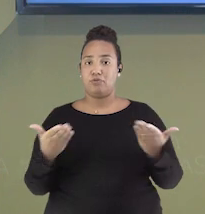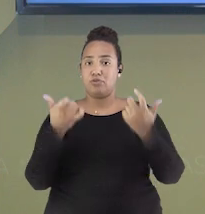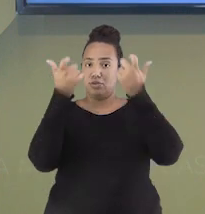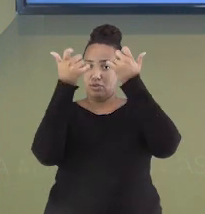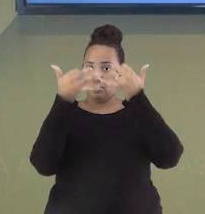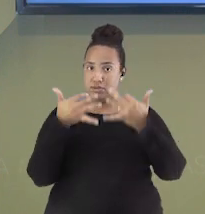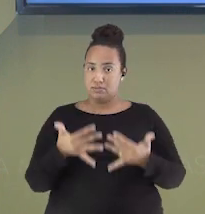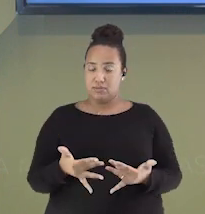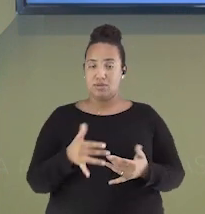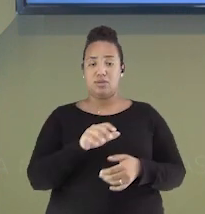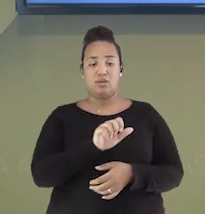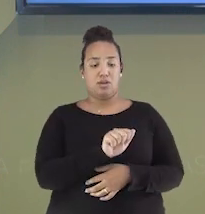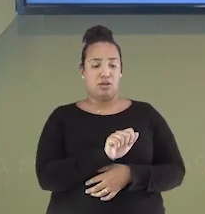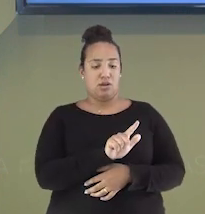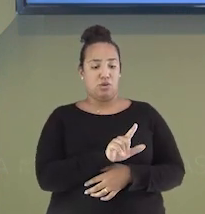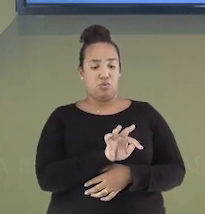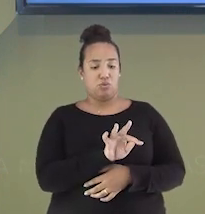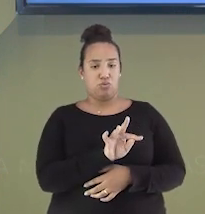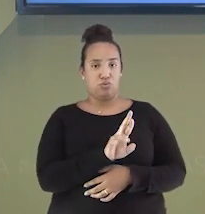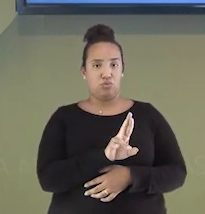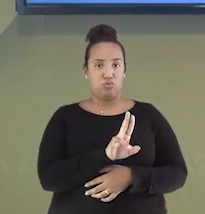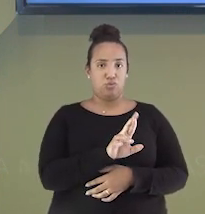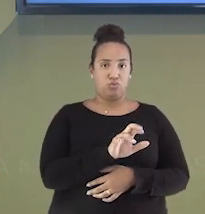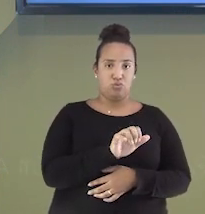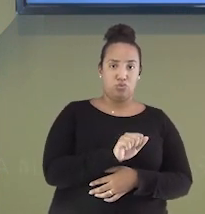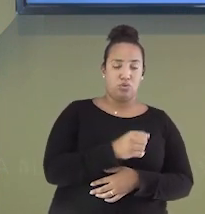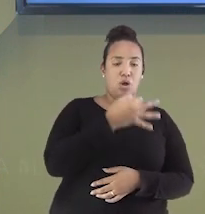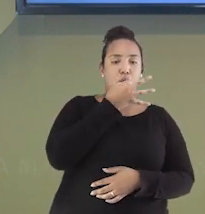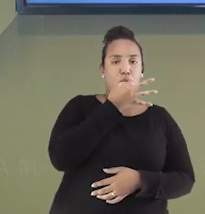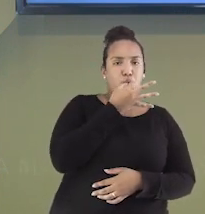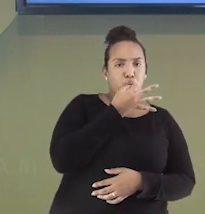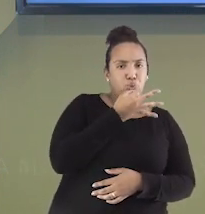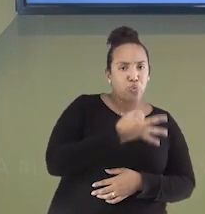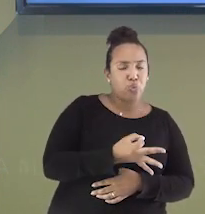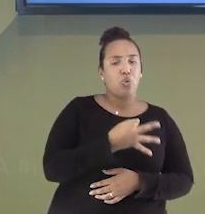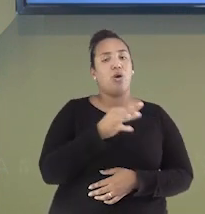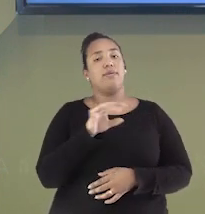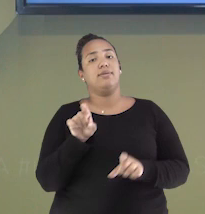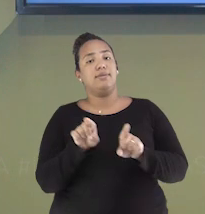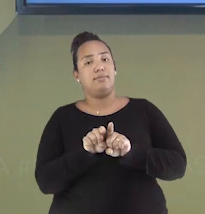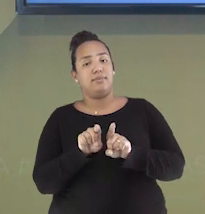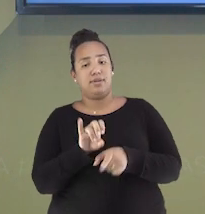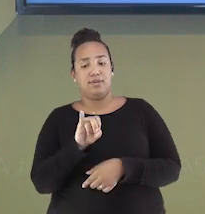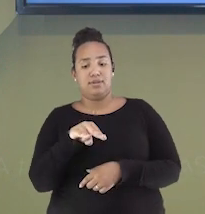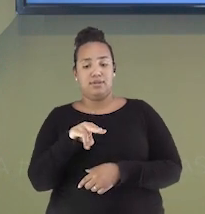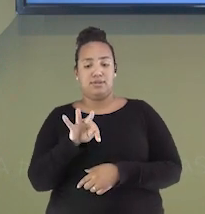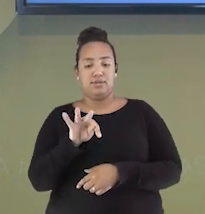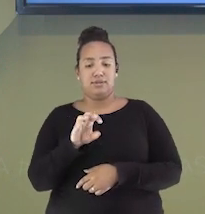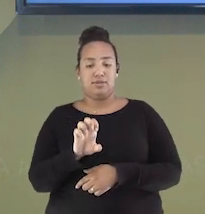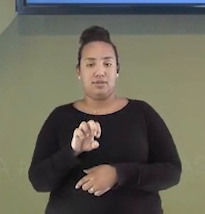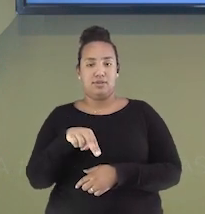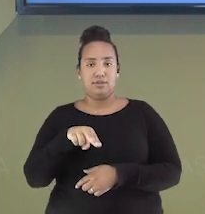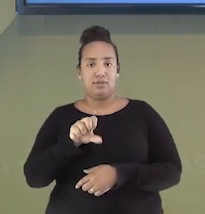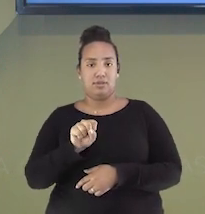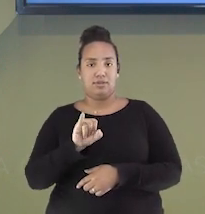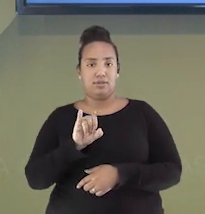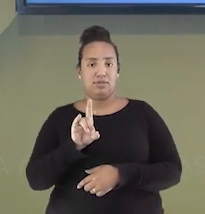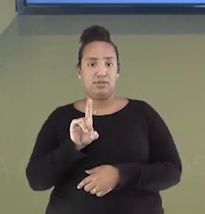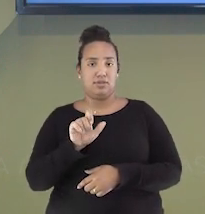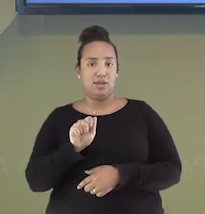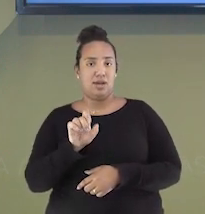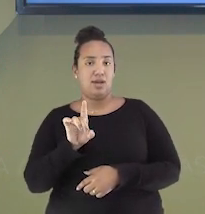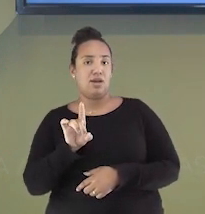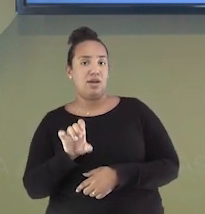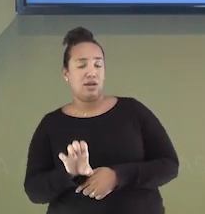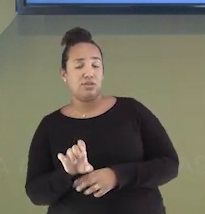de hoje já falamos da altura diferença entre grave Agudo intensidade diferença entre forte fraco e timbre que a característica